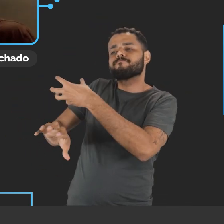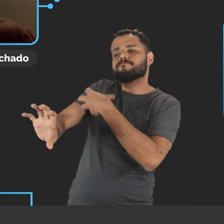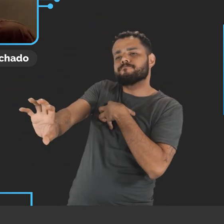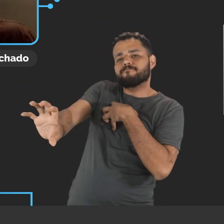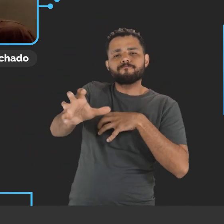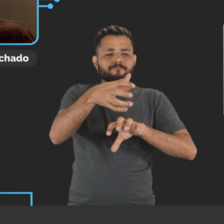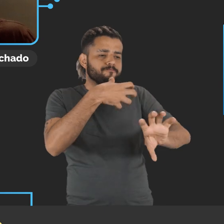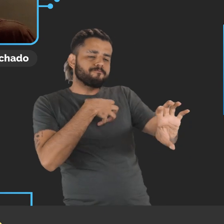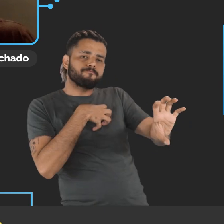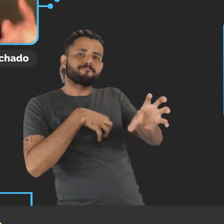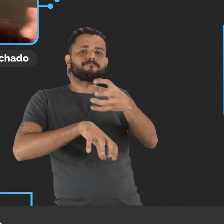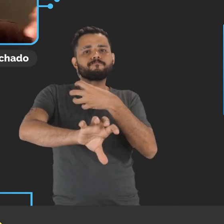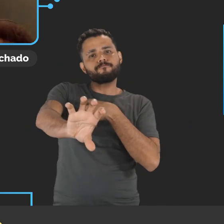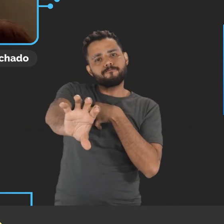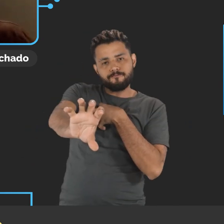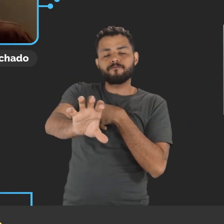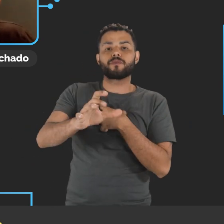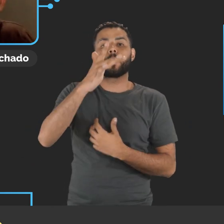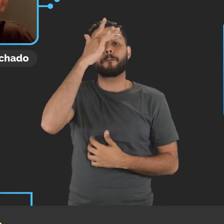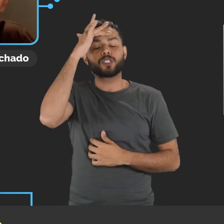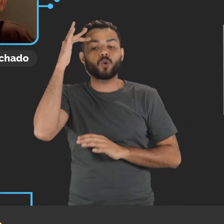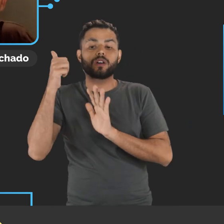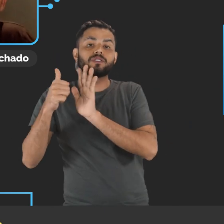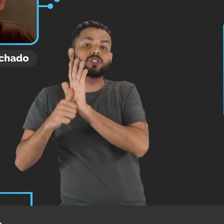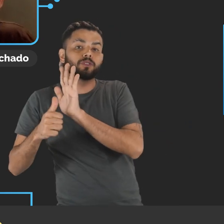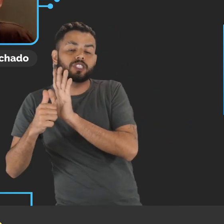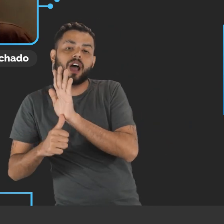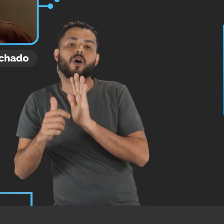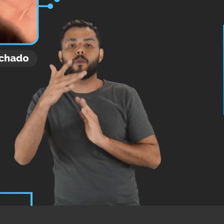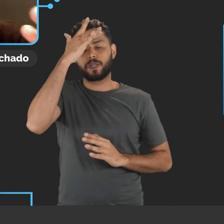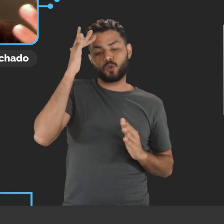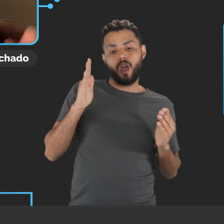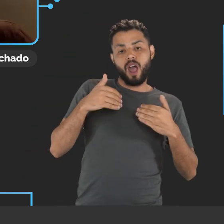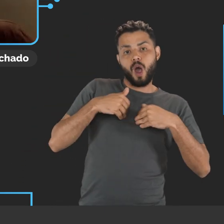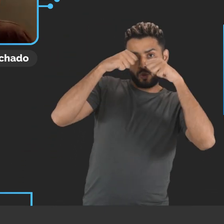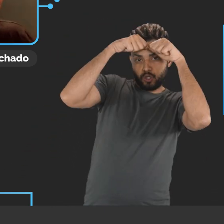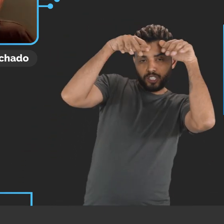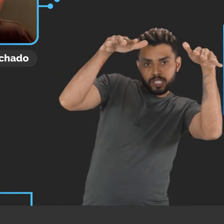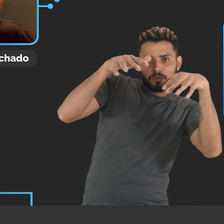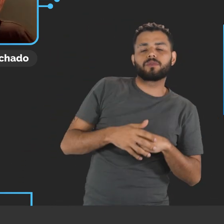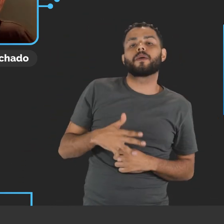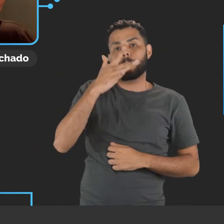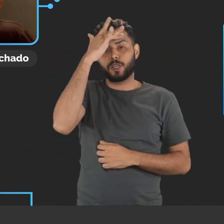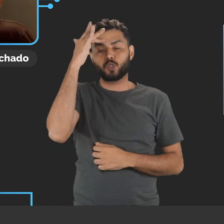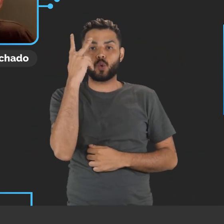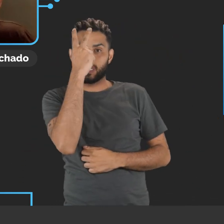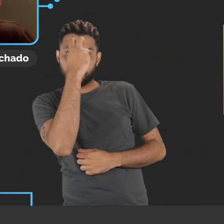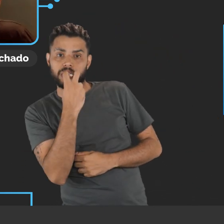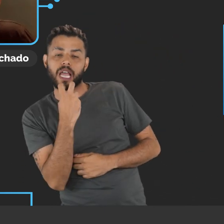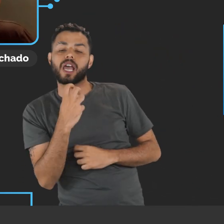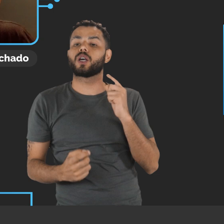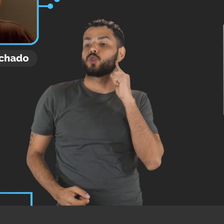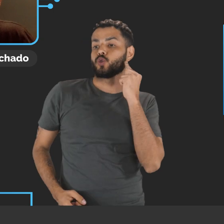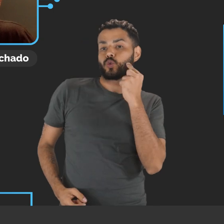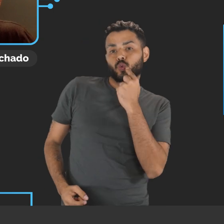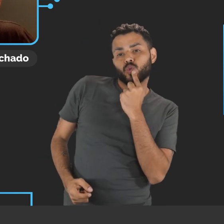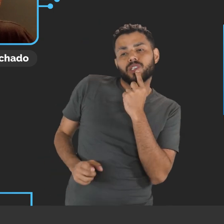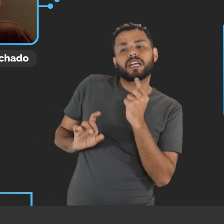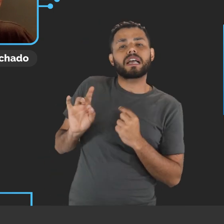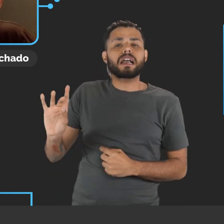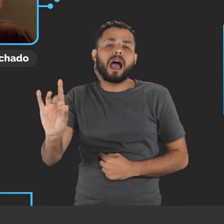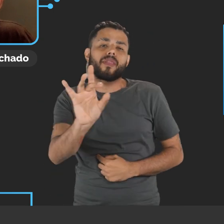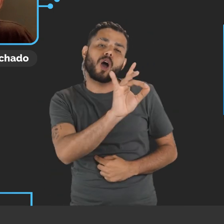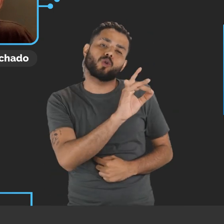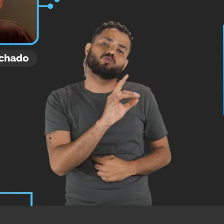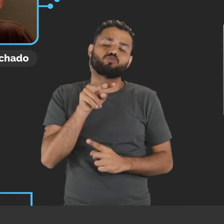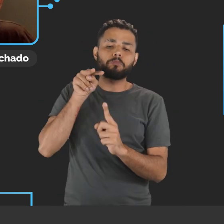dessas pessoas, né? De uma pessoa com síndrome de Down, de uma pessoa com autismo, de uma pessoa com deficiência visual, com deficiência auditiva,